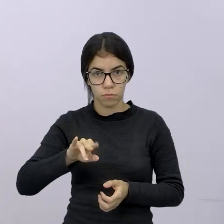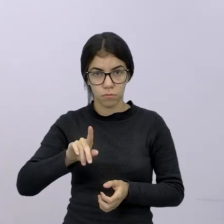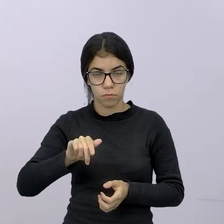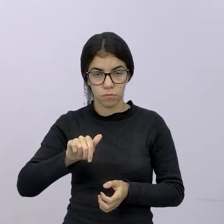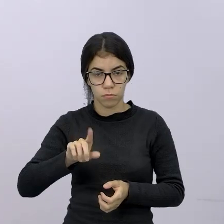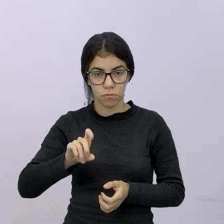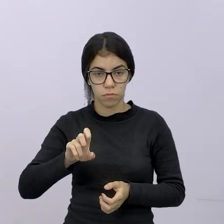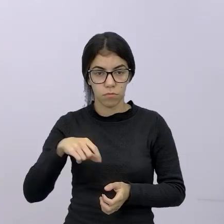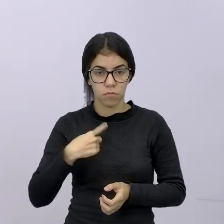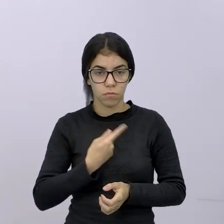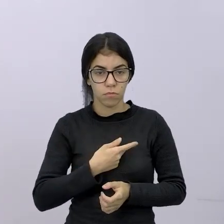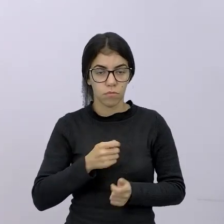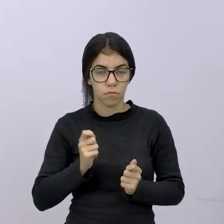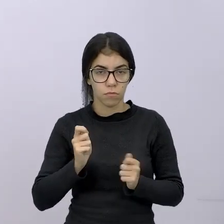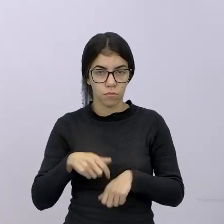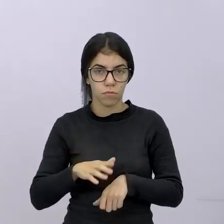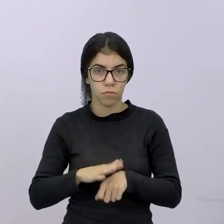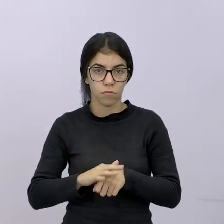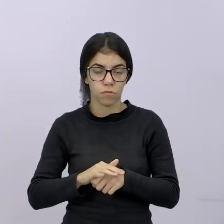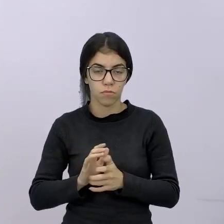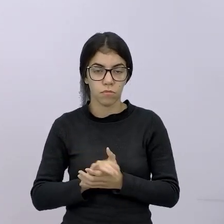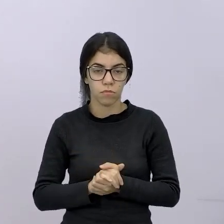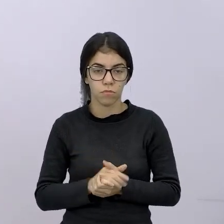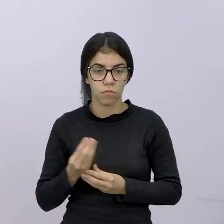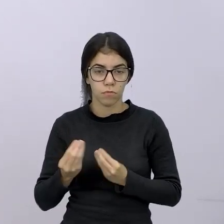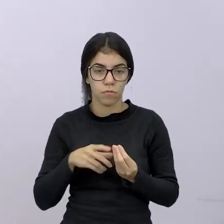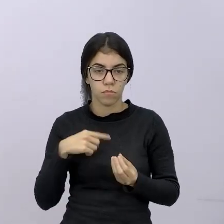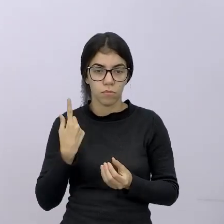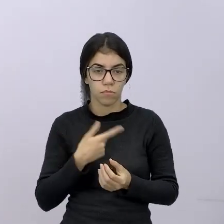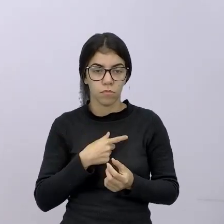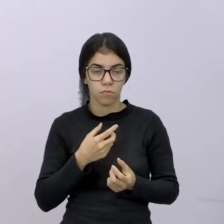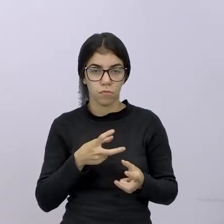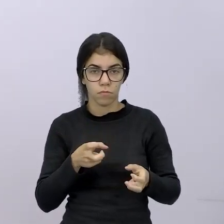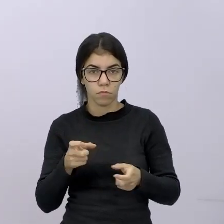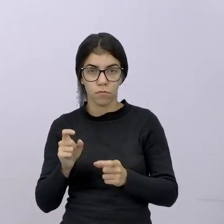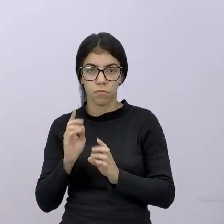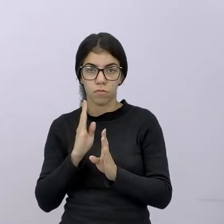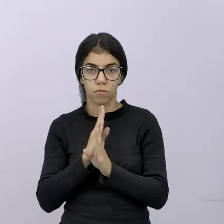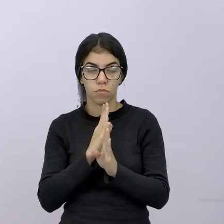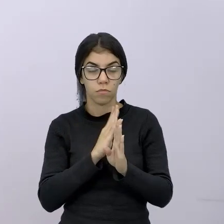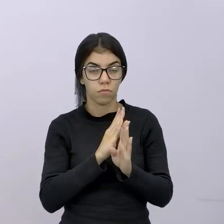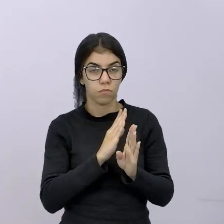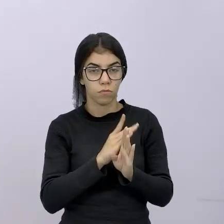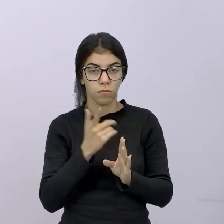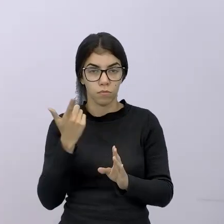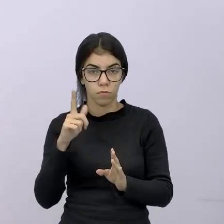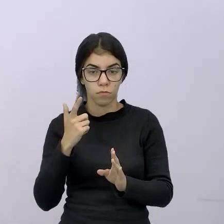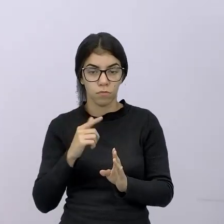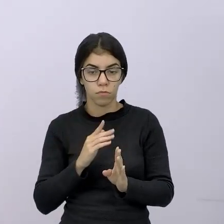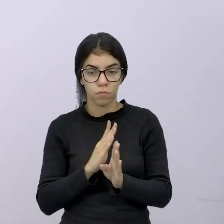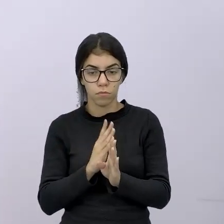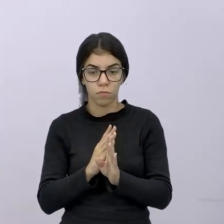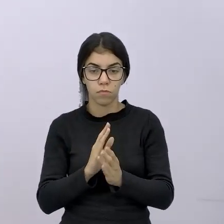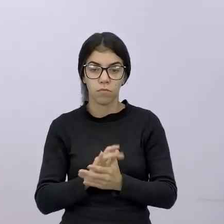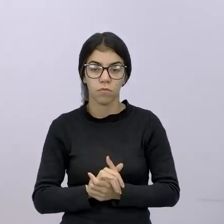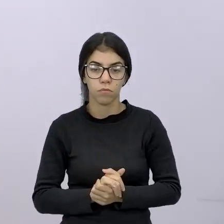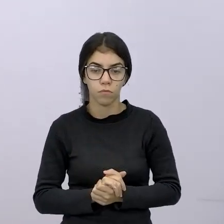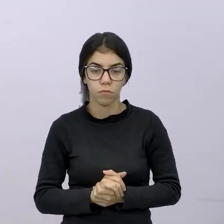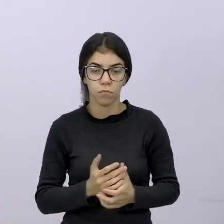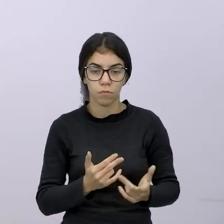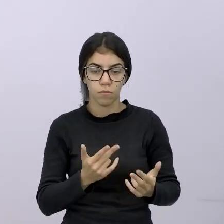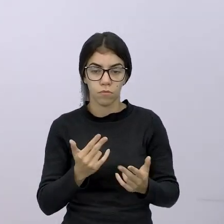formamos enquanto indivíduos na medida em que nós nos deparamos de uma forma igual, né, com outros indivíduos, igual na